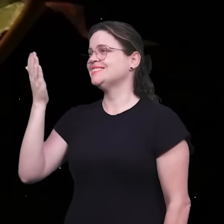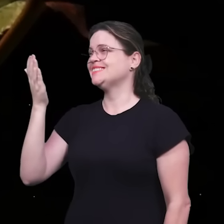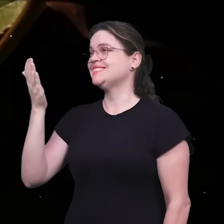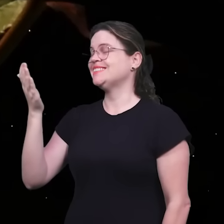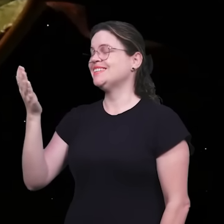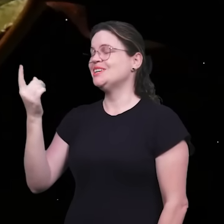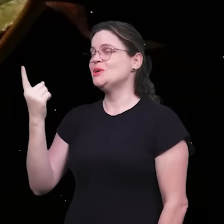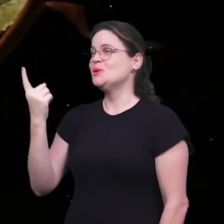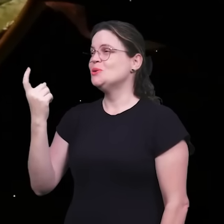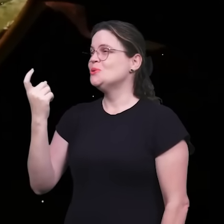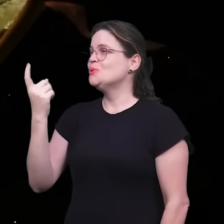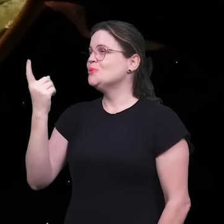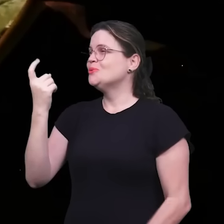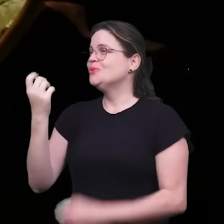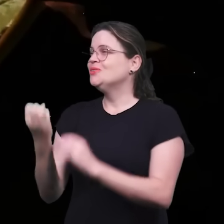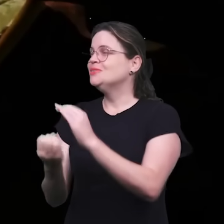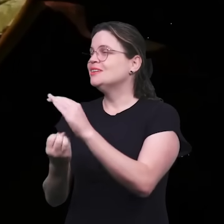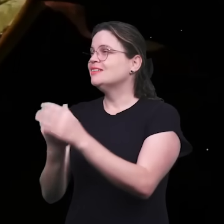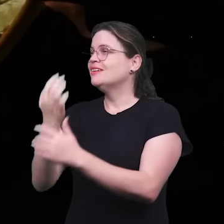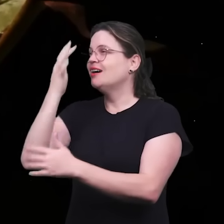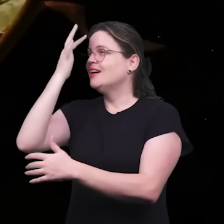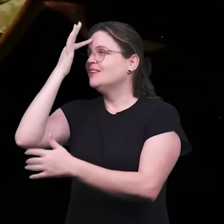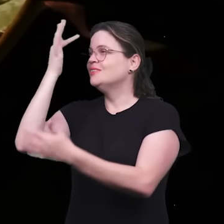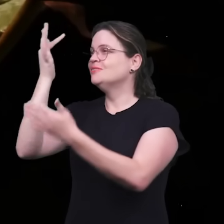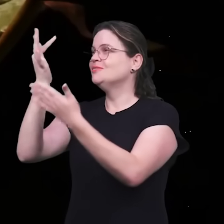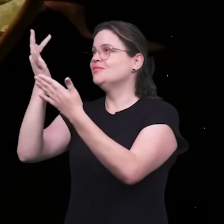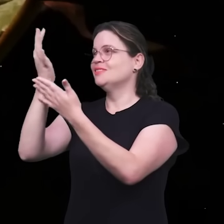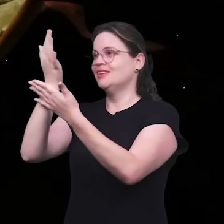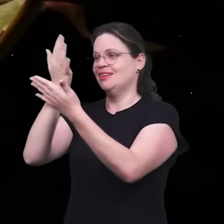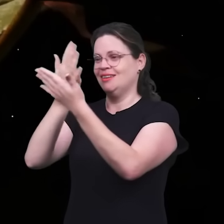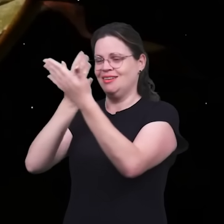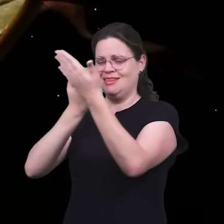autor da minha fé.